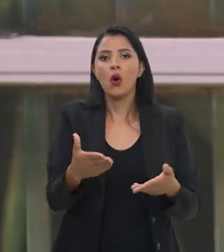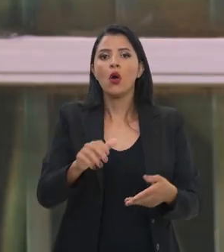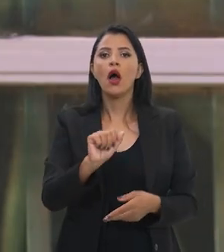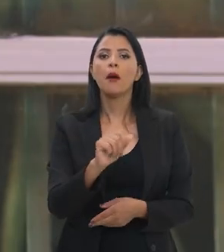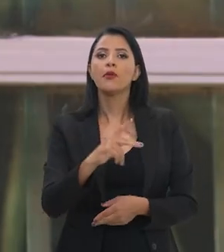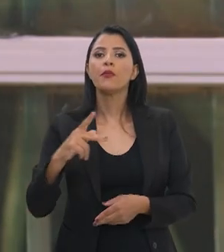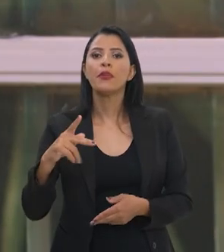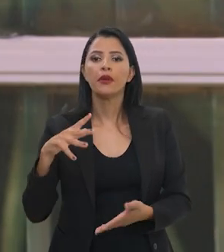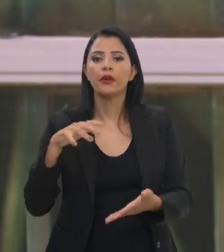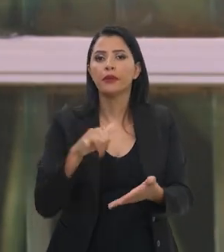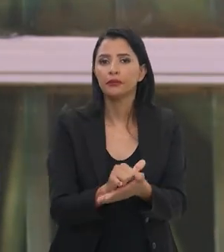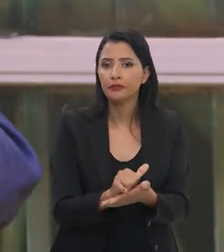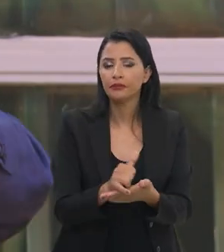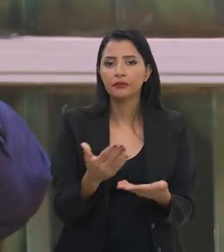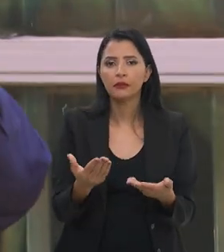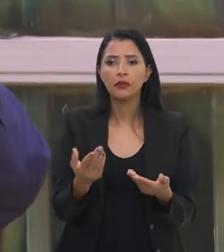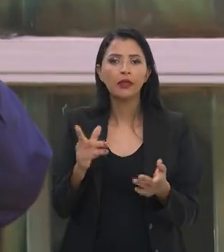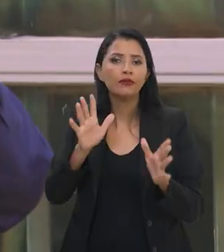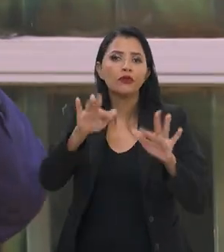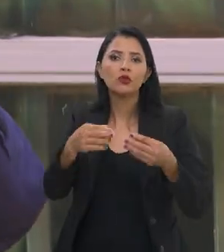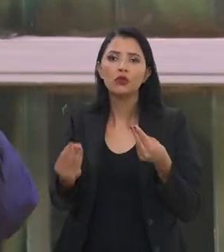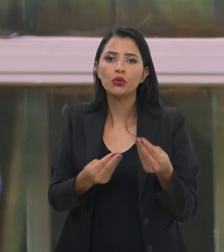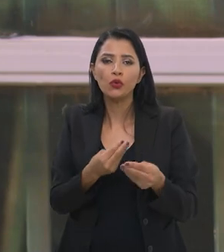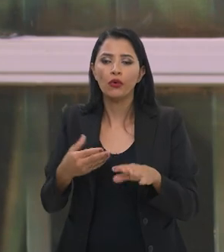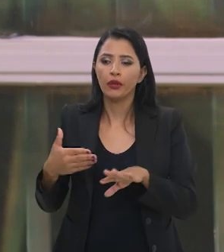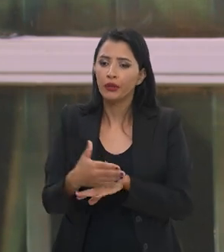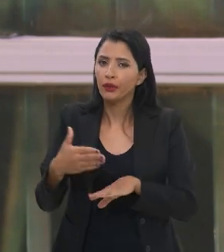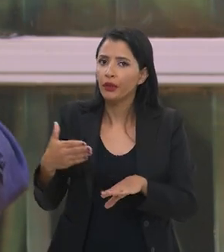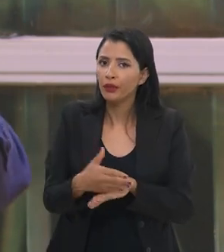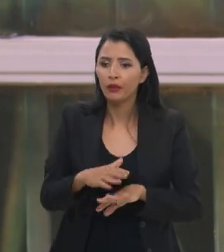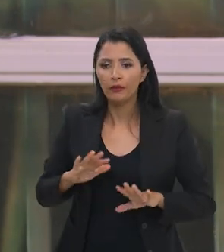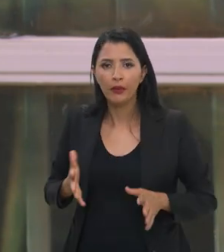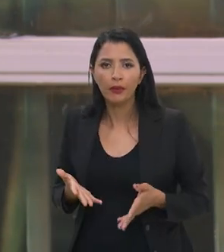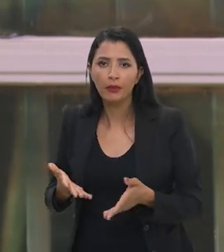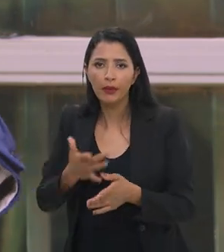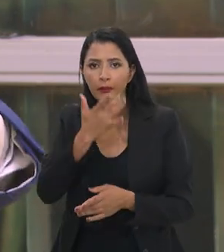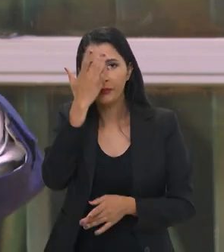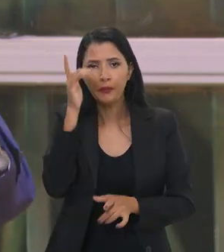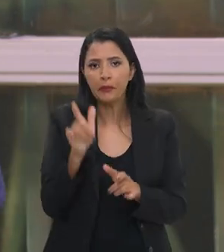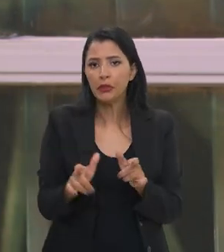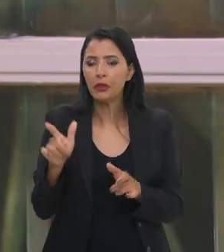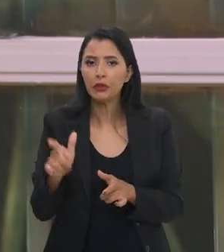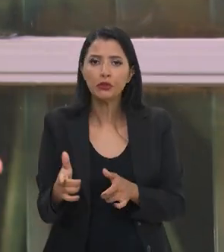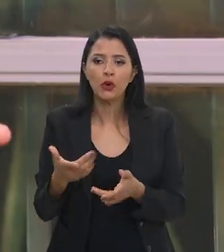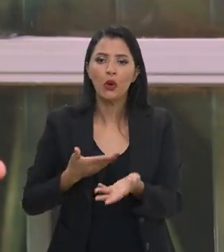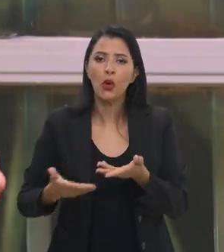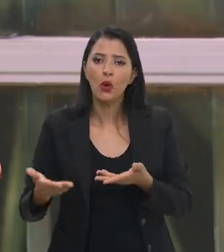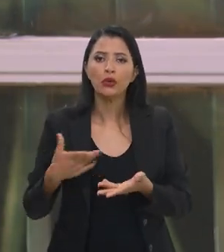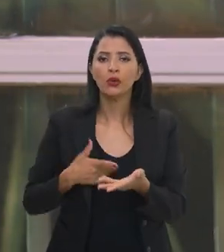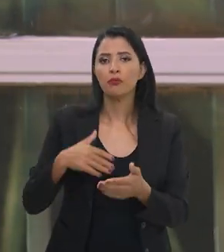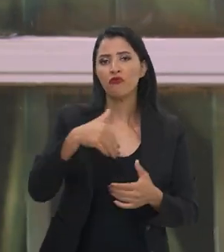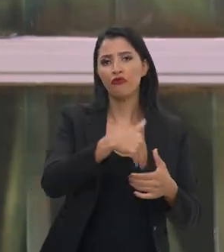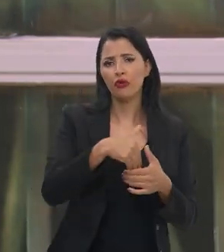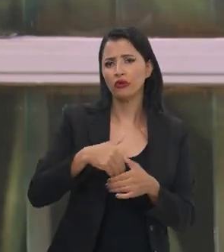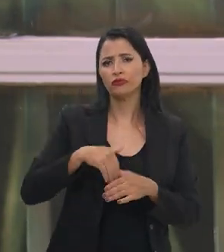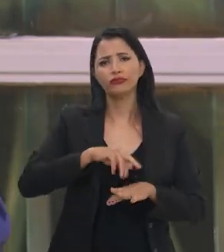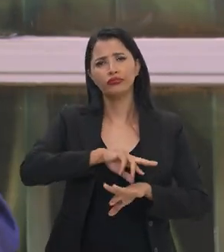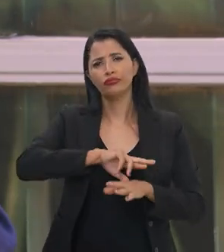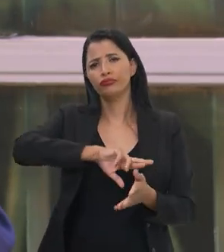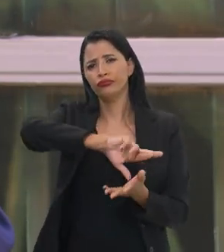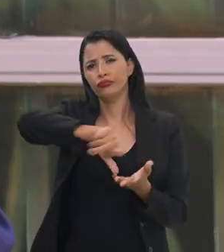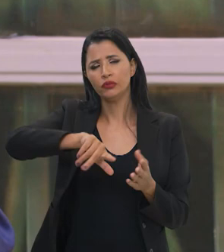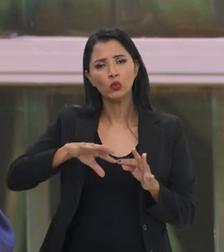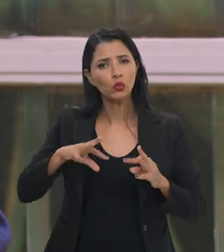é um aplicativo e Isso terminou entrando gente pessoas em troca de voto